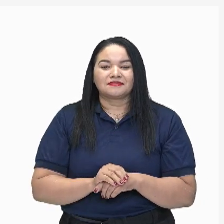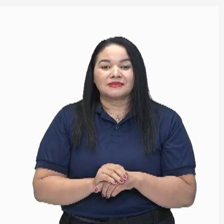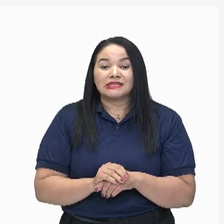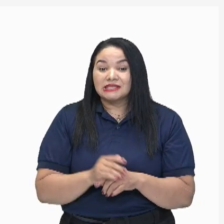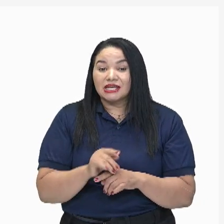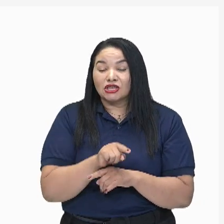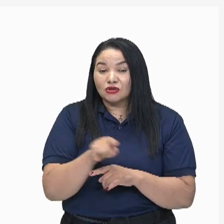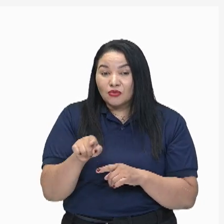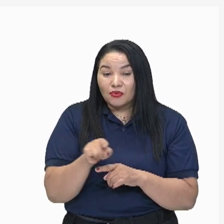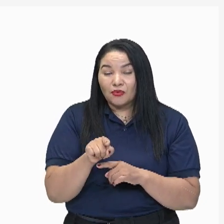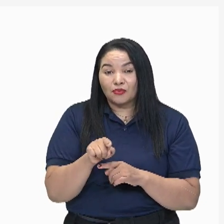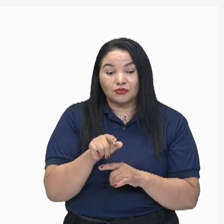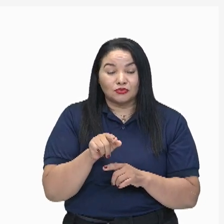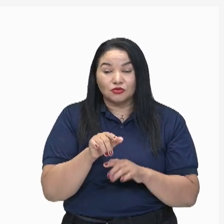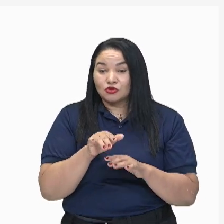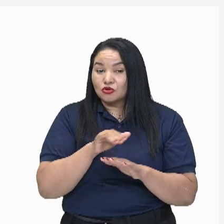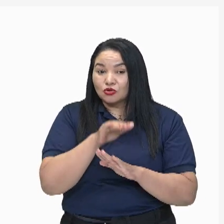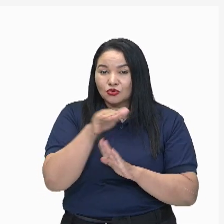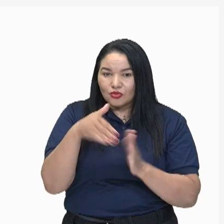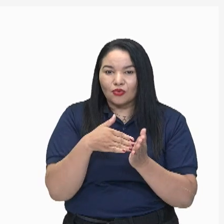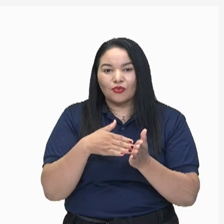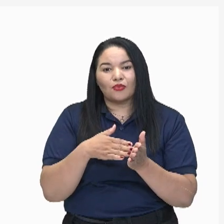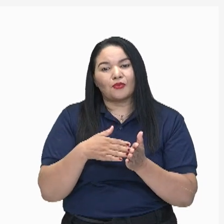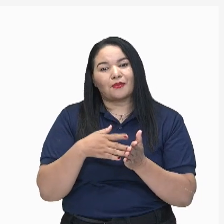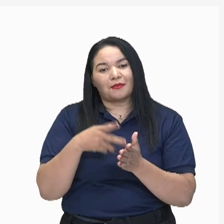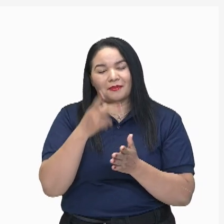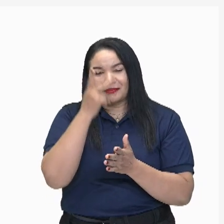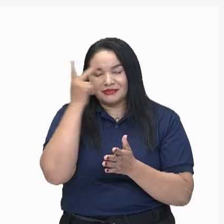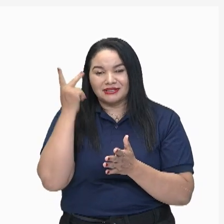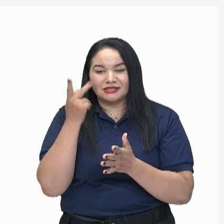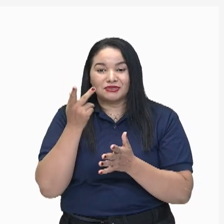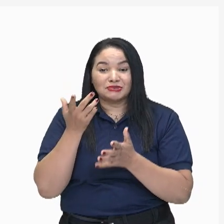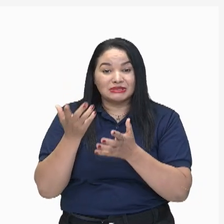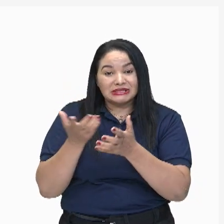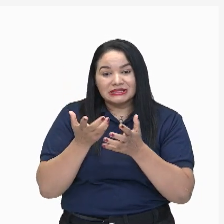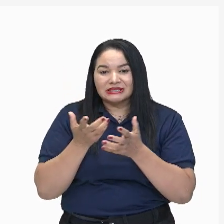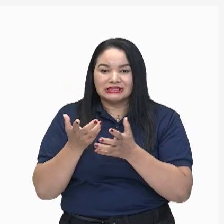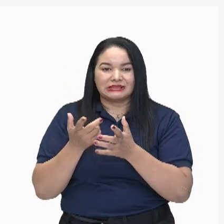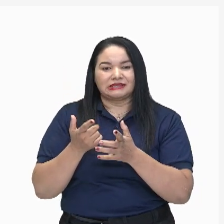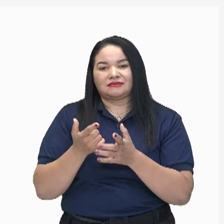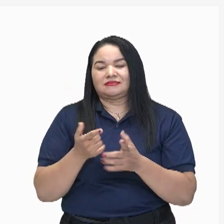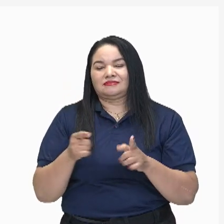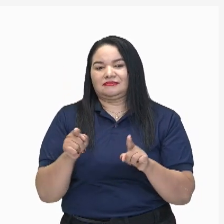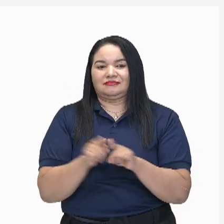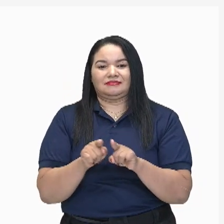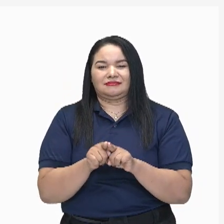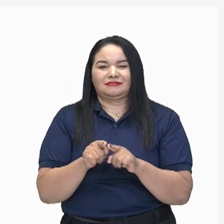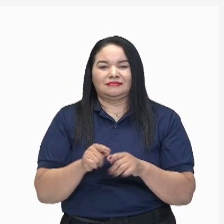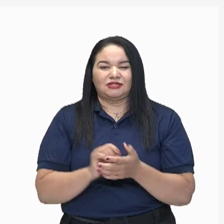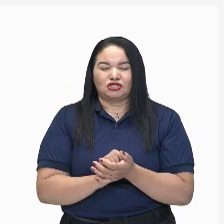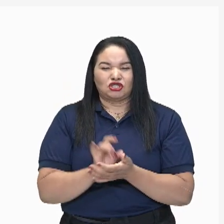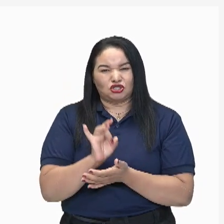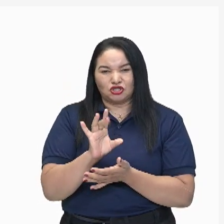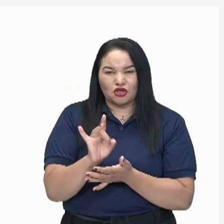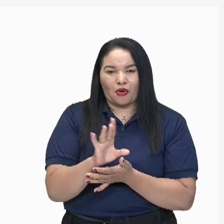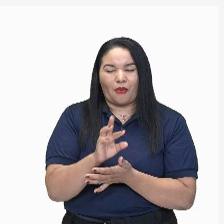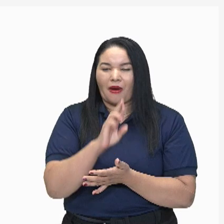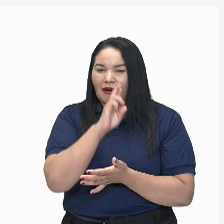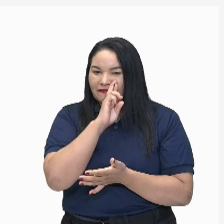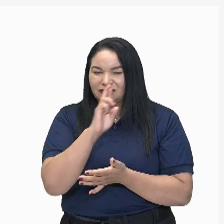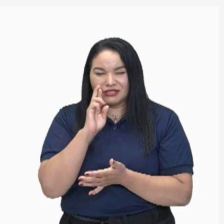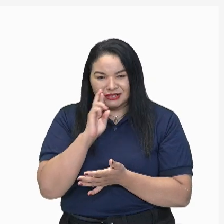todos o amem com servilidade e subserviência. Ou seja, não é só sobre refrigerante, né?